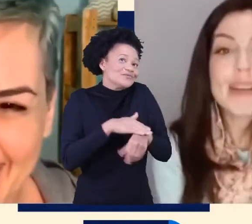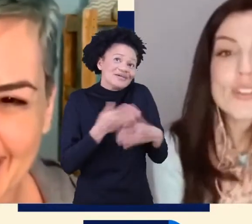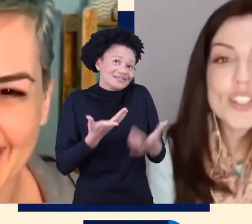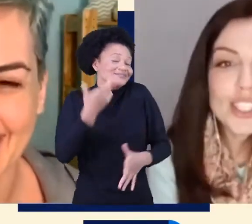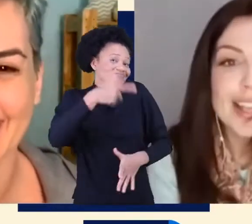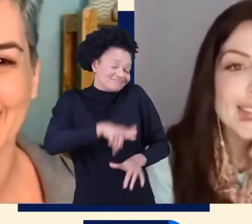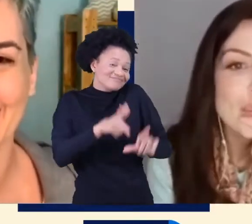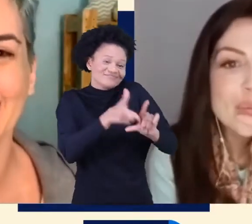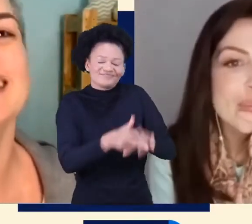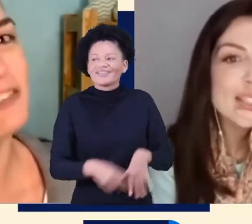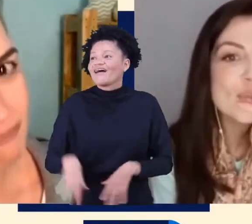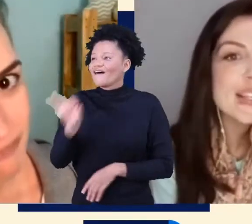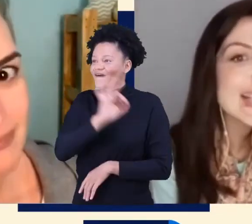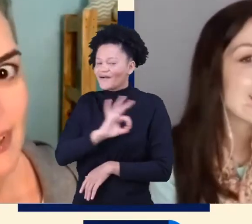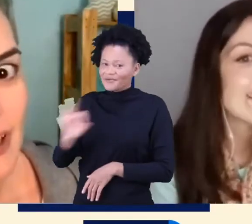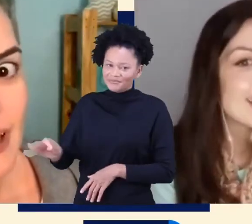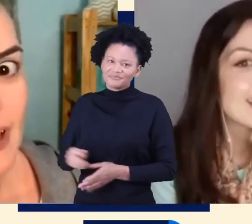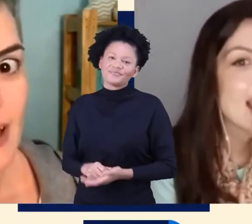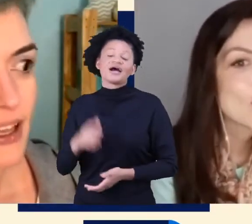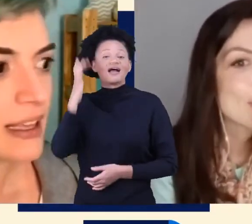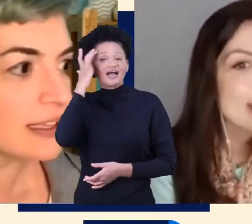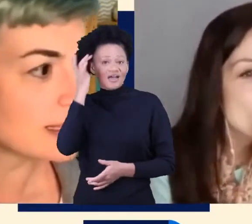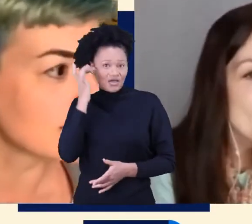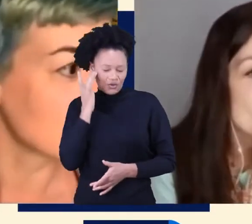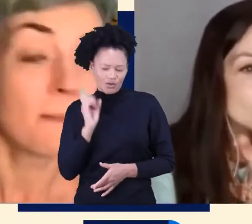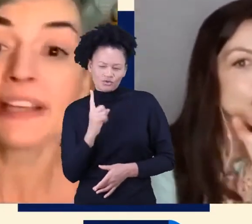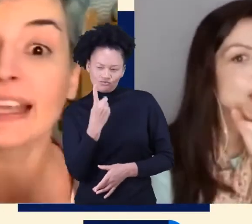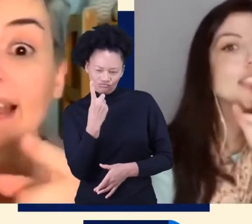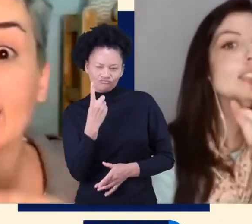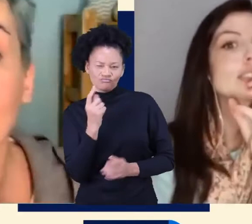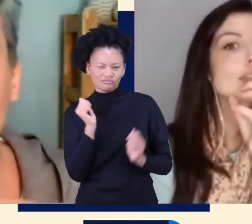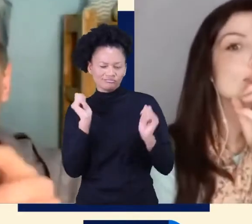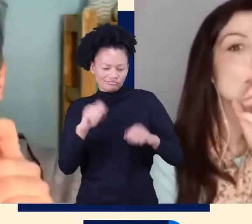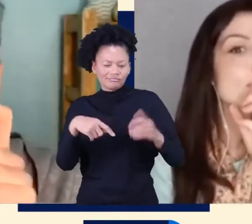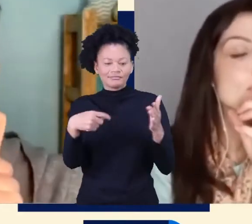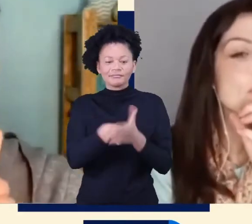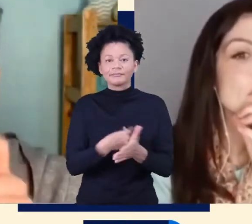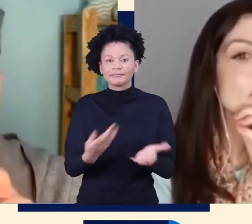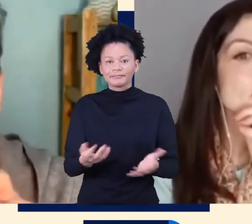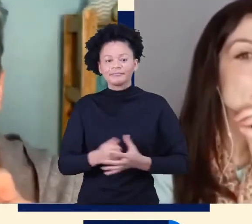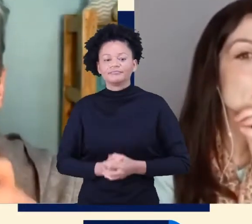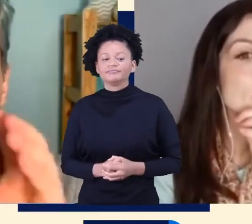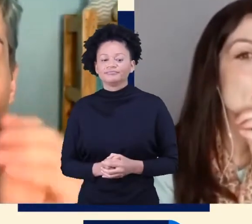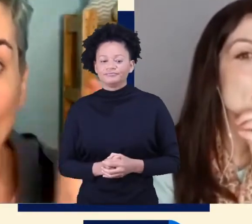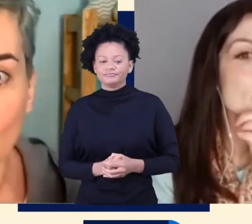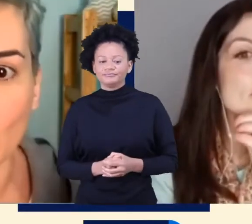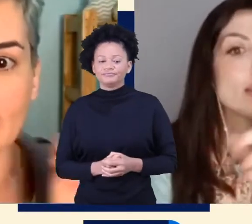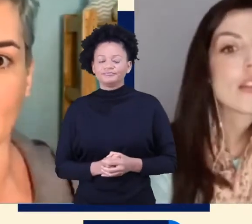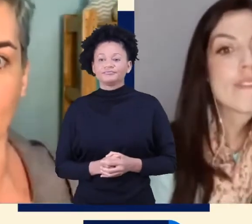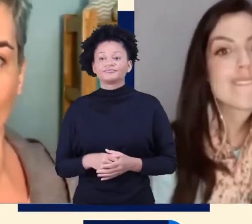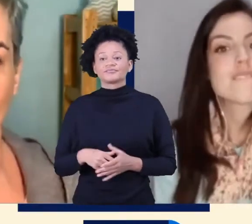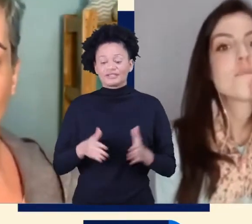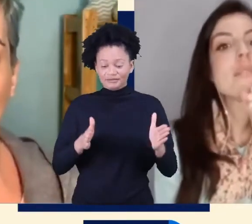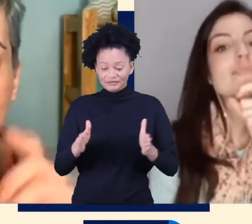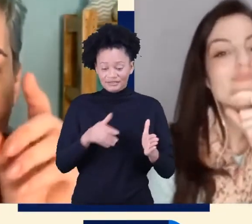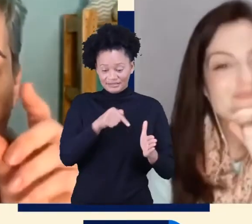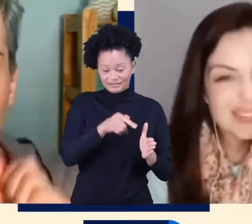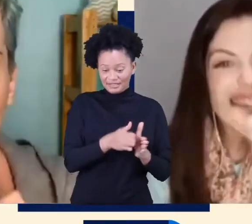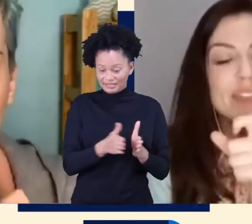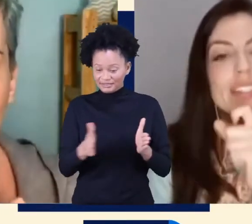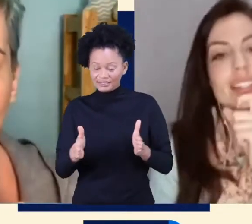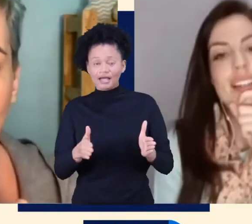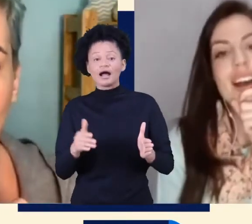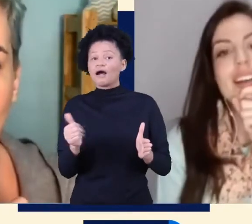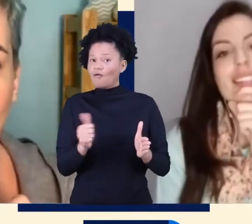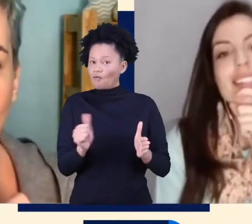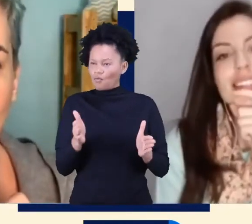Ótimo. Mas eu acho que dá tempo para mais umazinha. O que você acha? Mais uma perguntinha. Mas daí você estava falando de 7 a 11, não chegou no adolescente. Consegue?